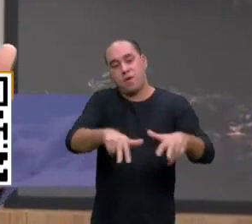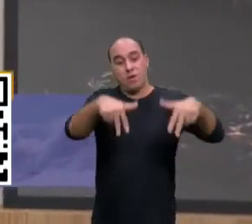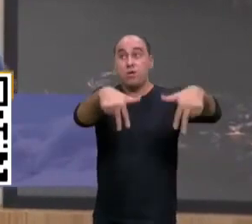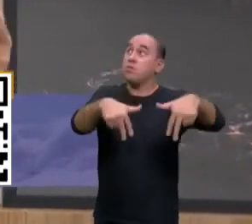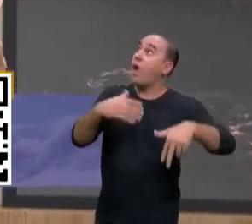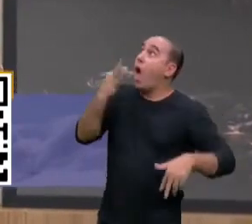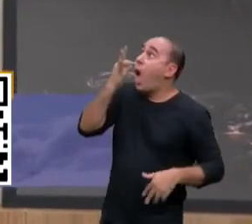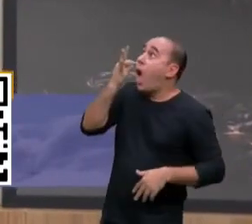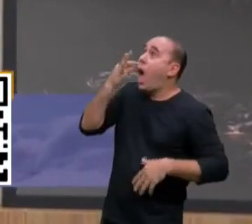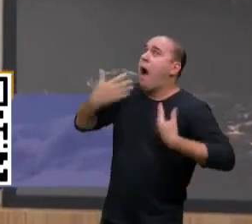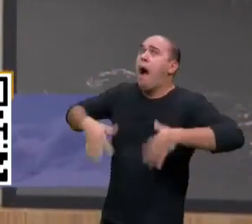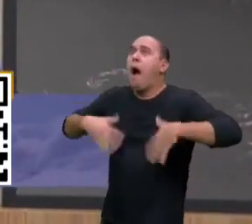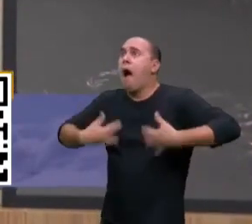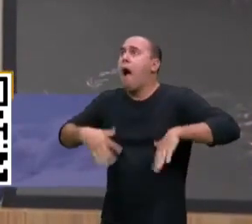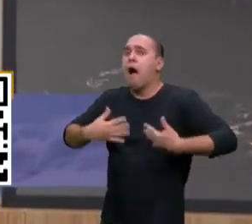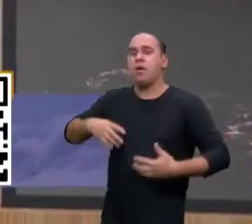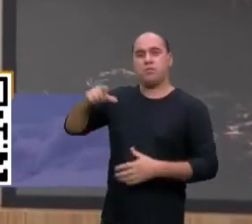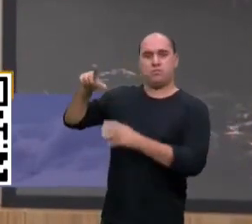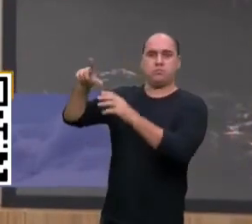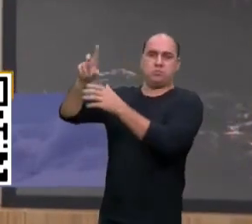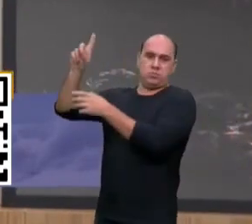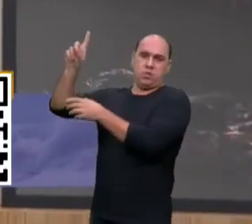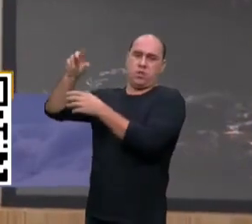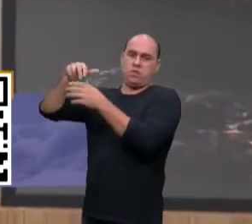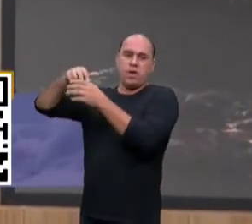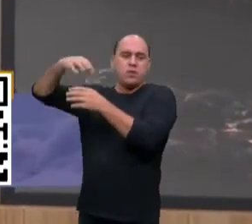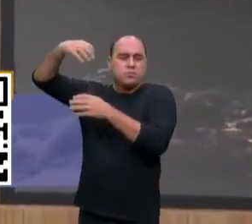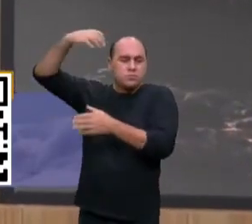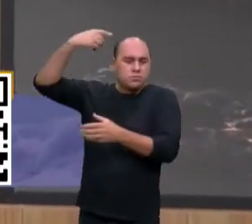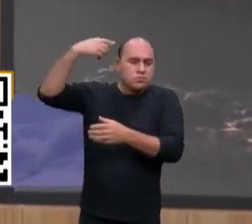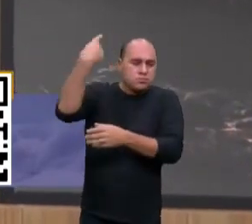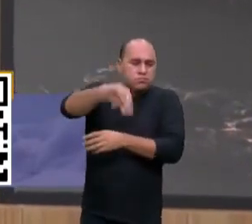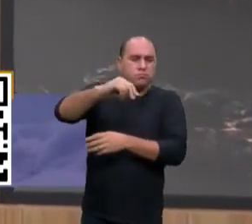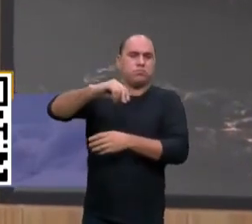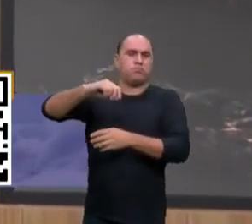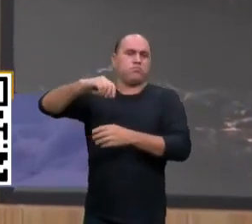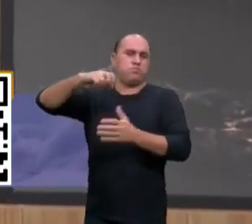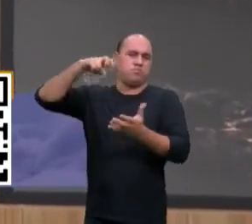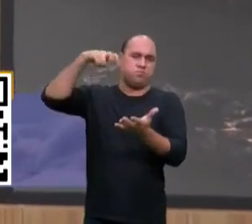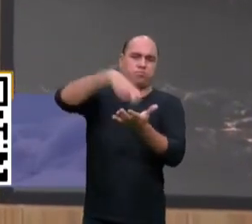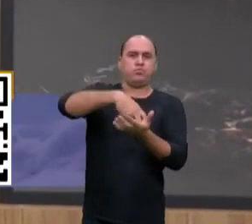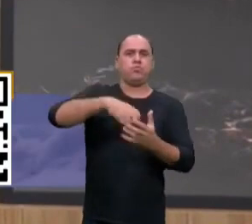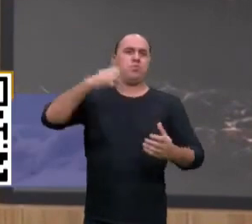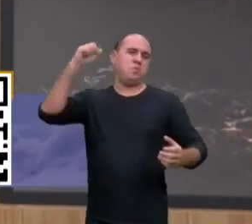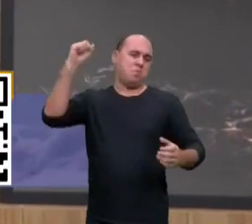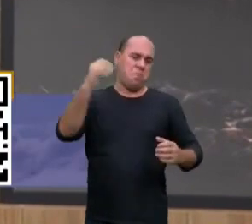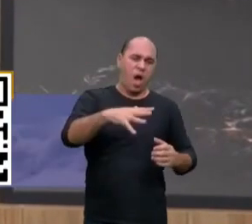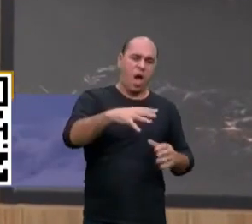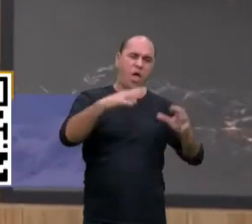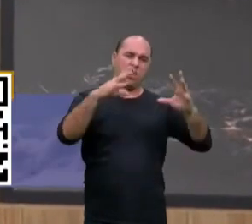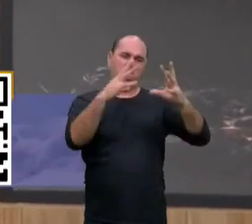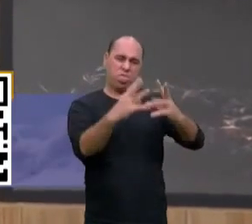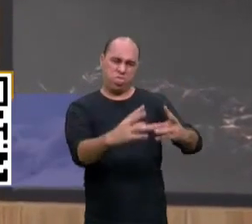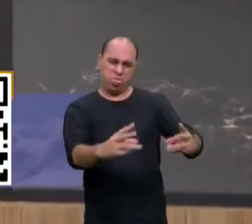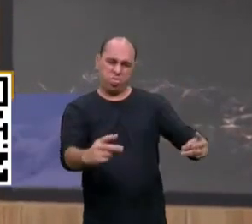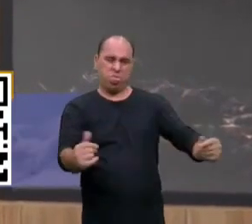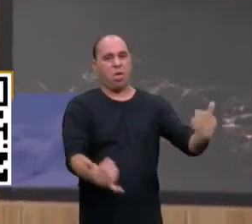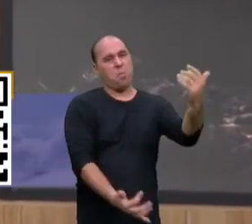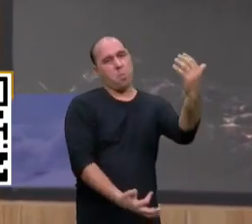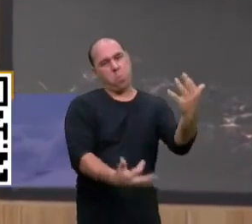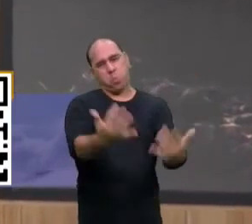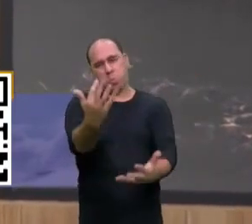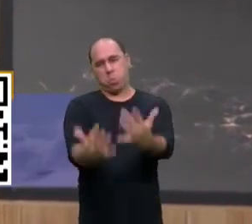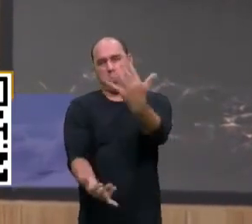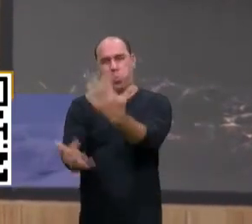galardão o Juízo Final a sentença final isso depois do milênio entendi Então nesse caso